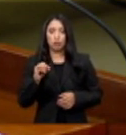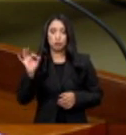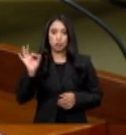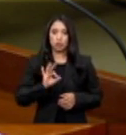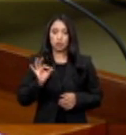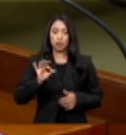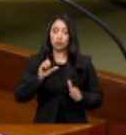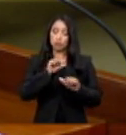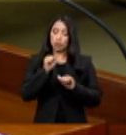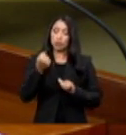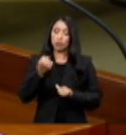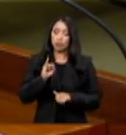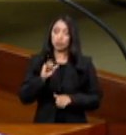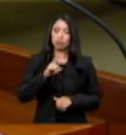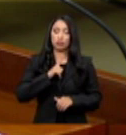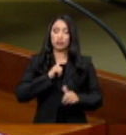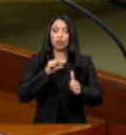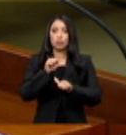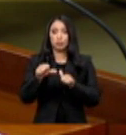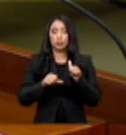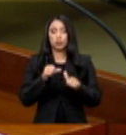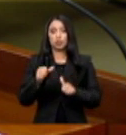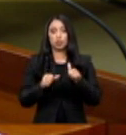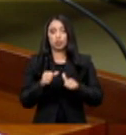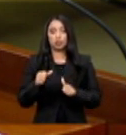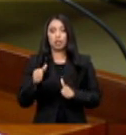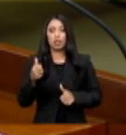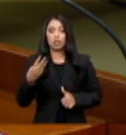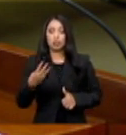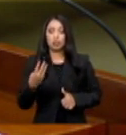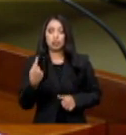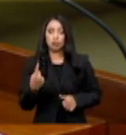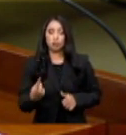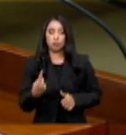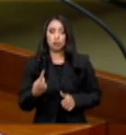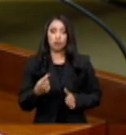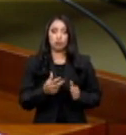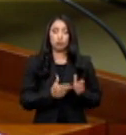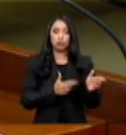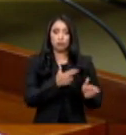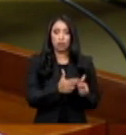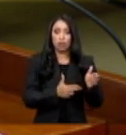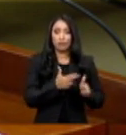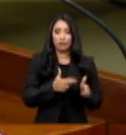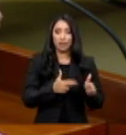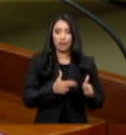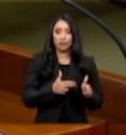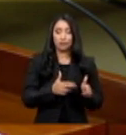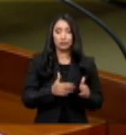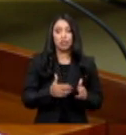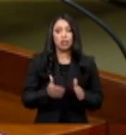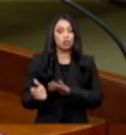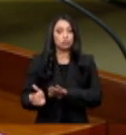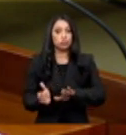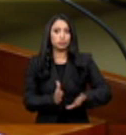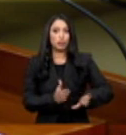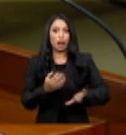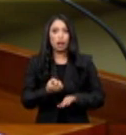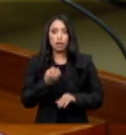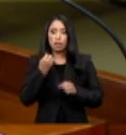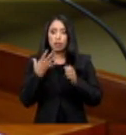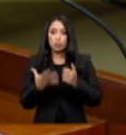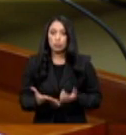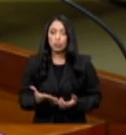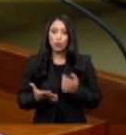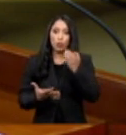logística e 31% do nosso modal ferroviário. E isso traz uma série de benefícios. O Plano Nacional de